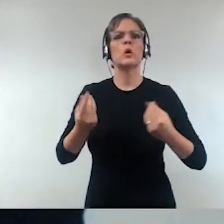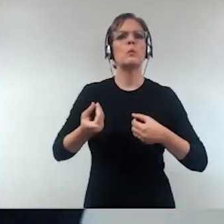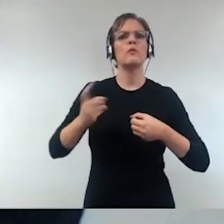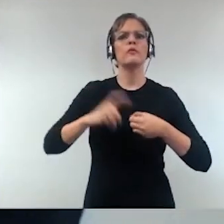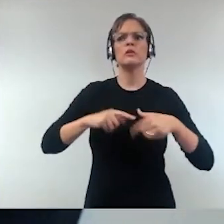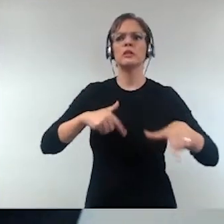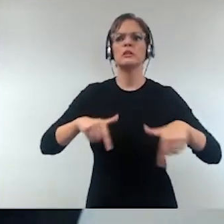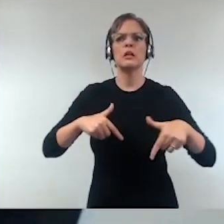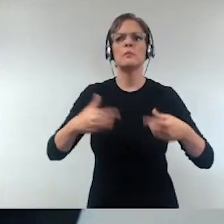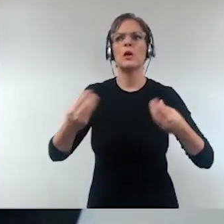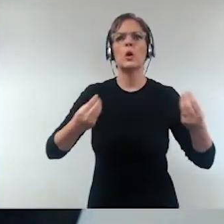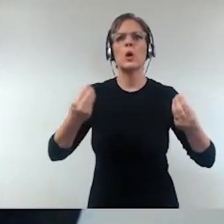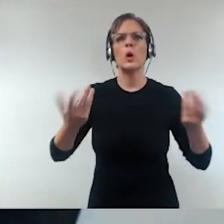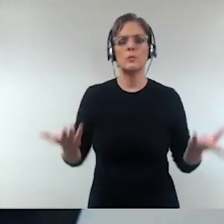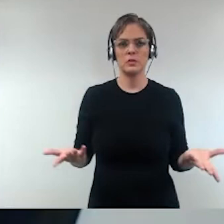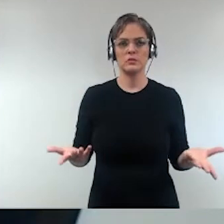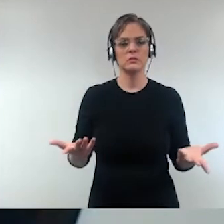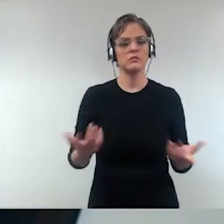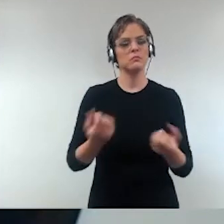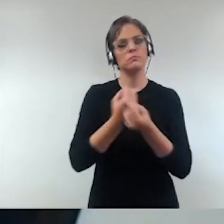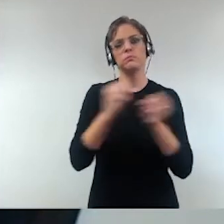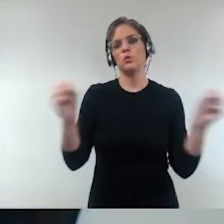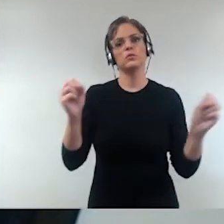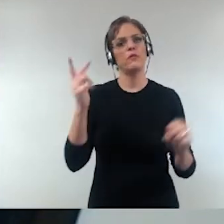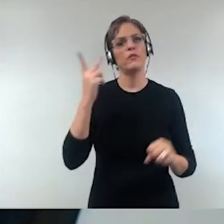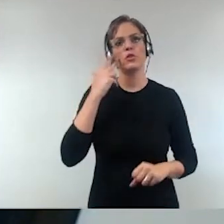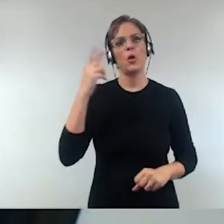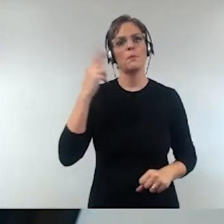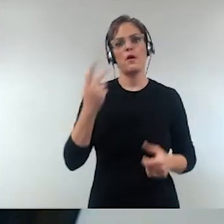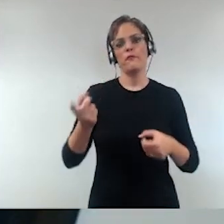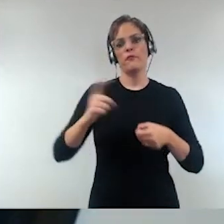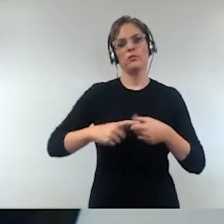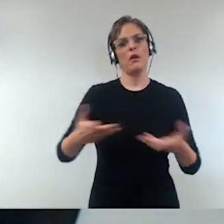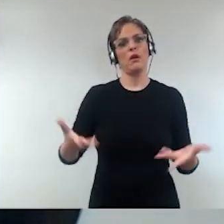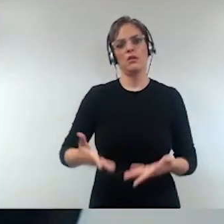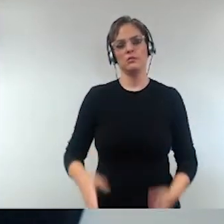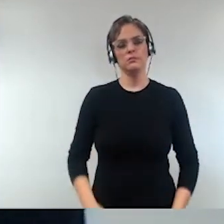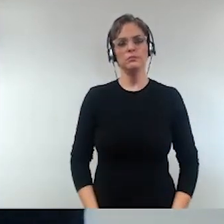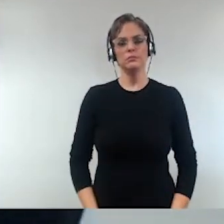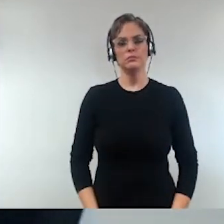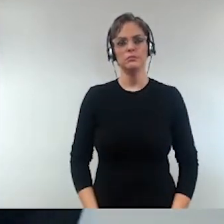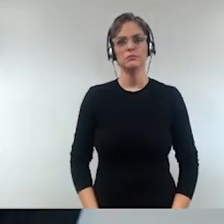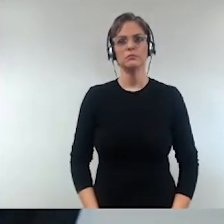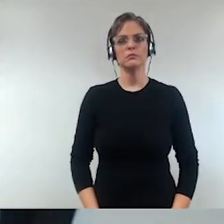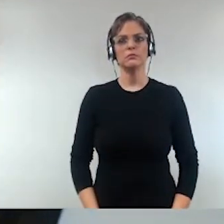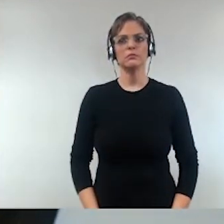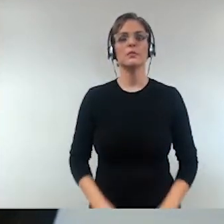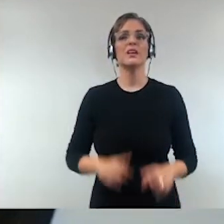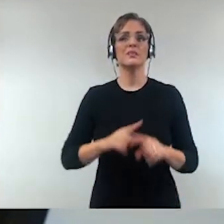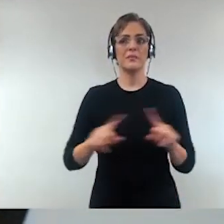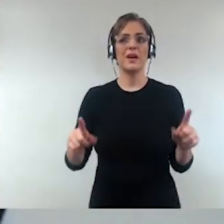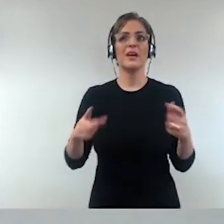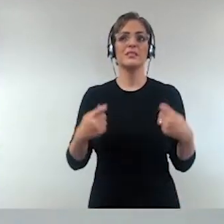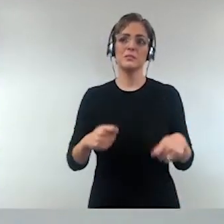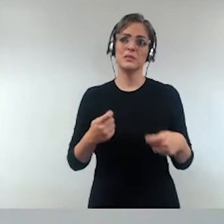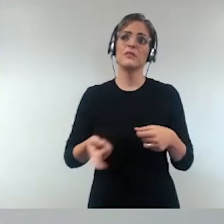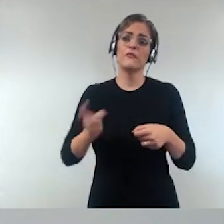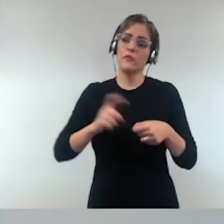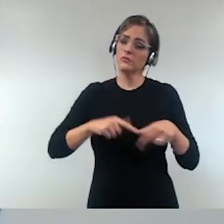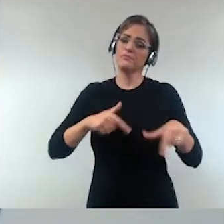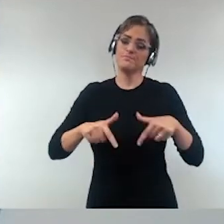à atividade normal, o que é praticamente impossível nessa altura do campeonato, né? O fato é que nós temos que voltar de forma